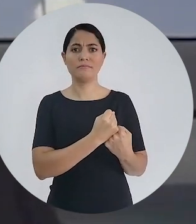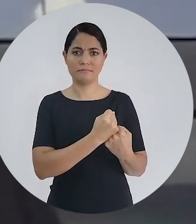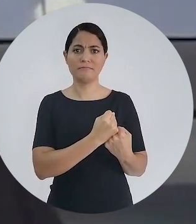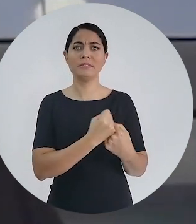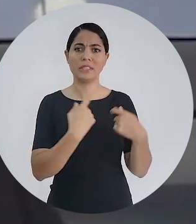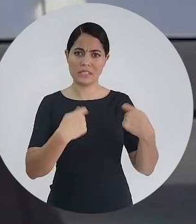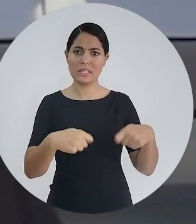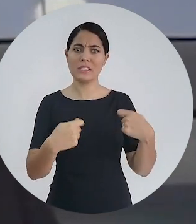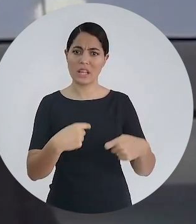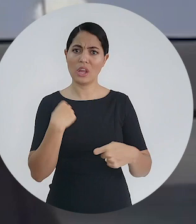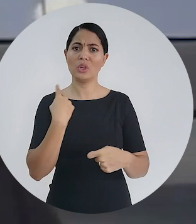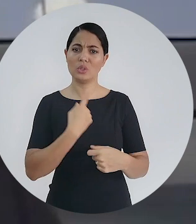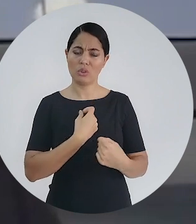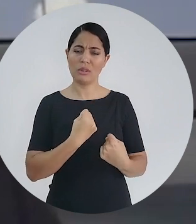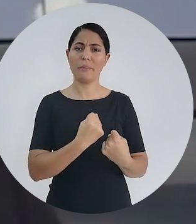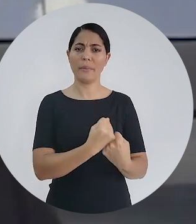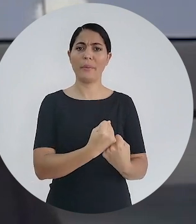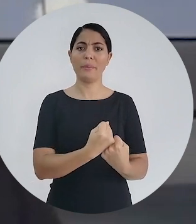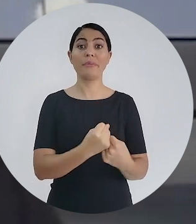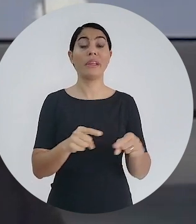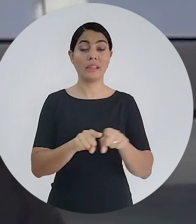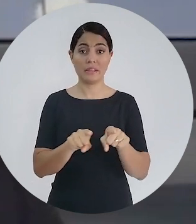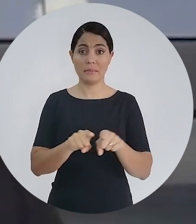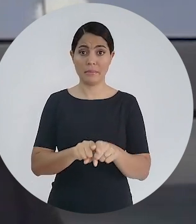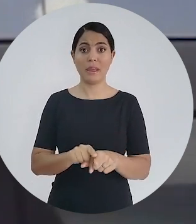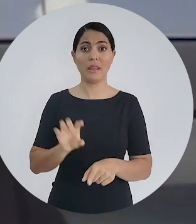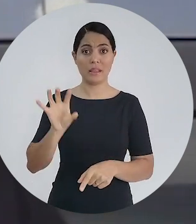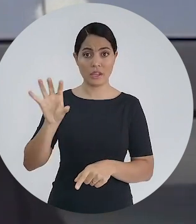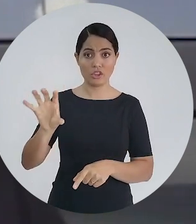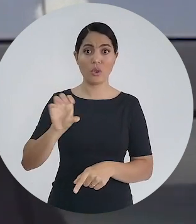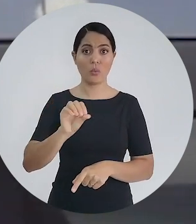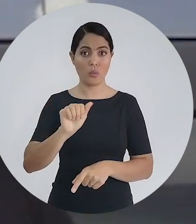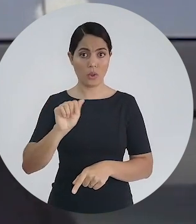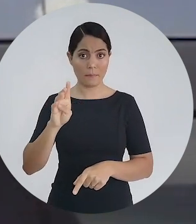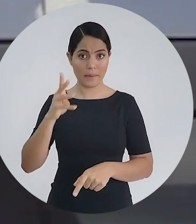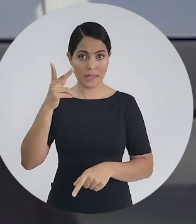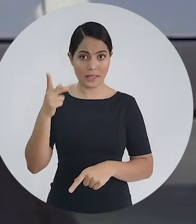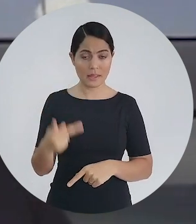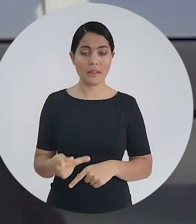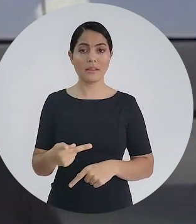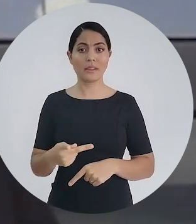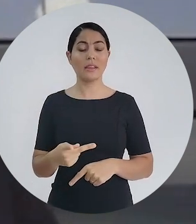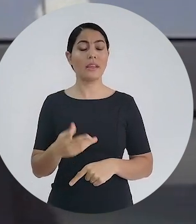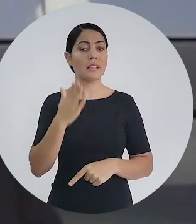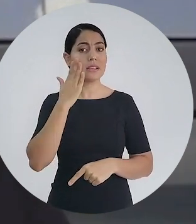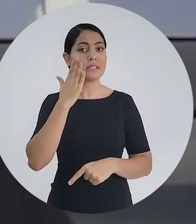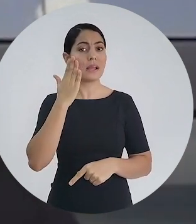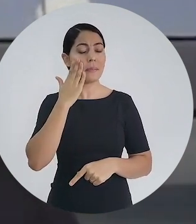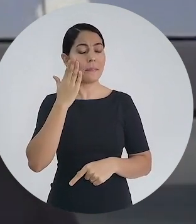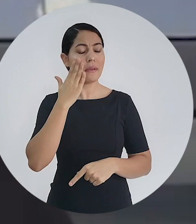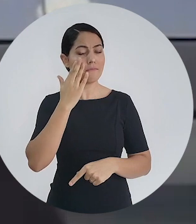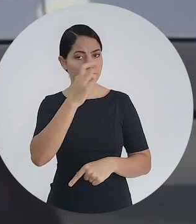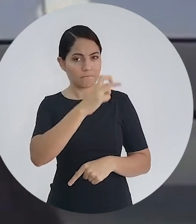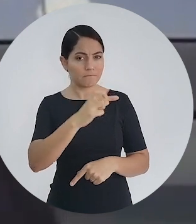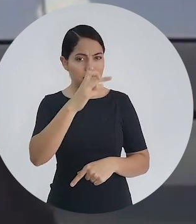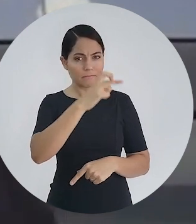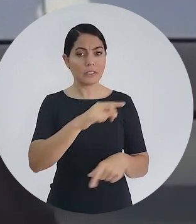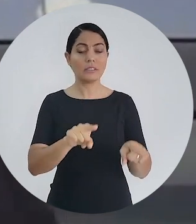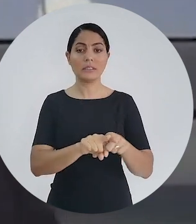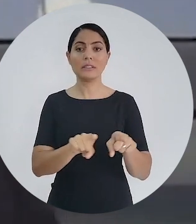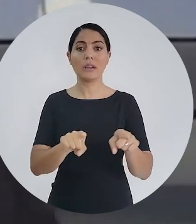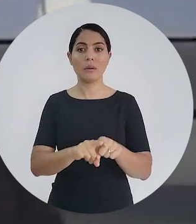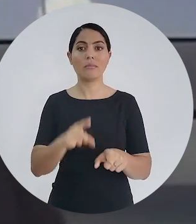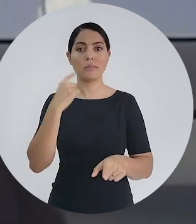Seccional designou um conselheiro para acompanhar de perto os encaminhamentos. A Procuradoria-Geral de Justiça designou um promotor também para